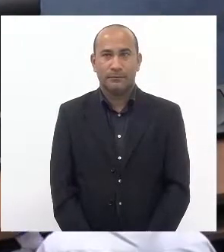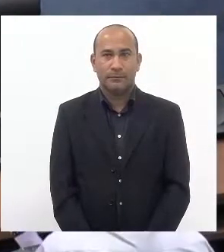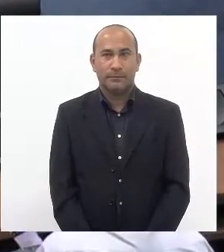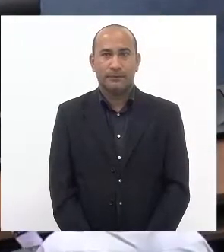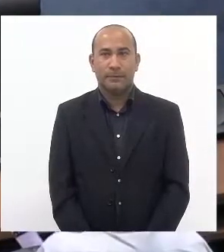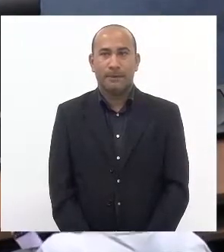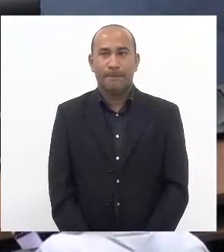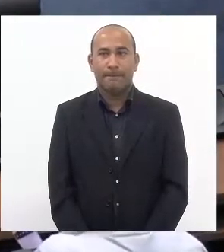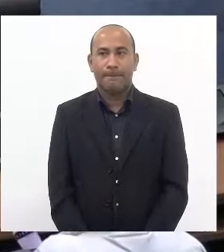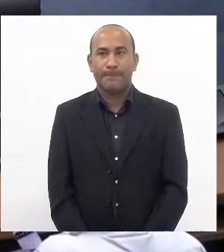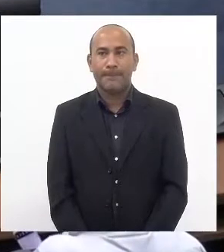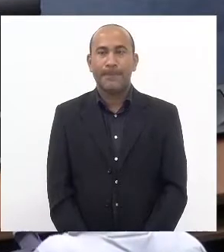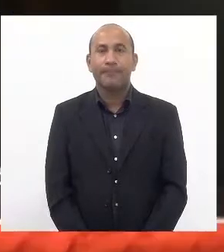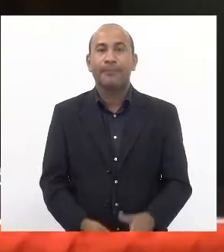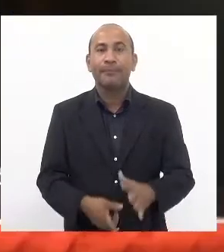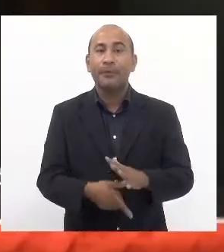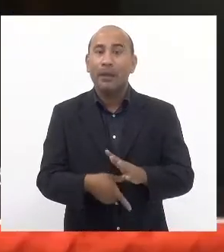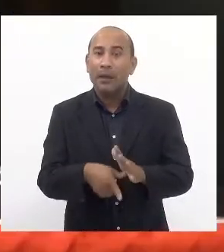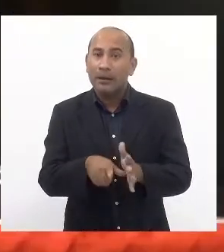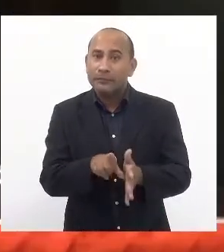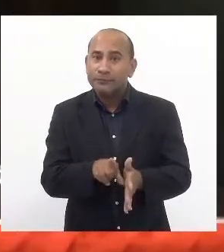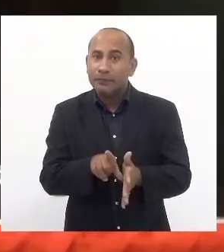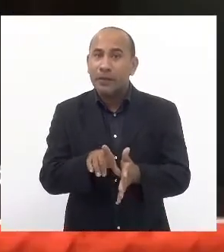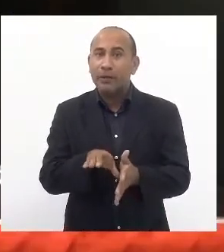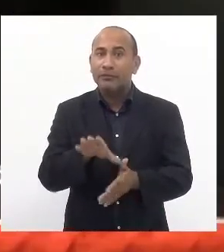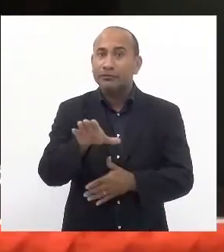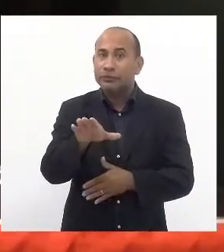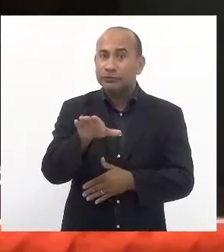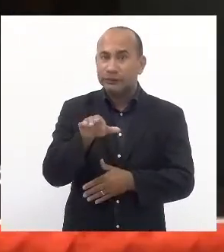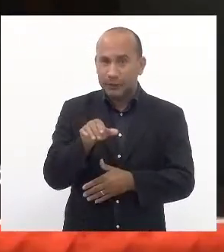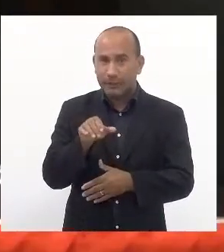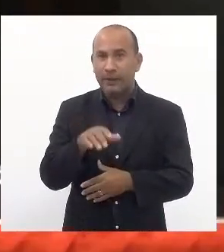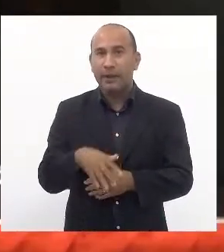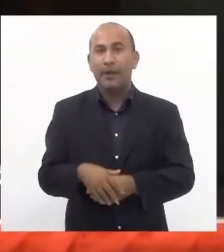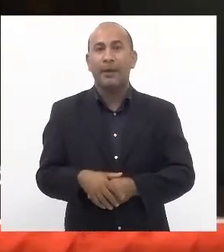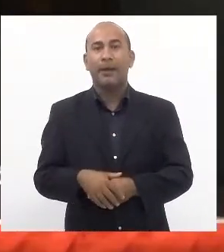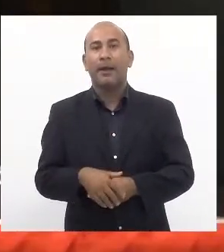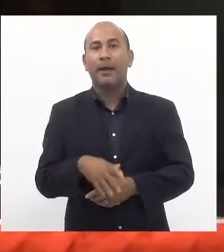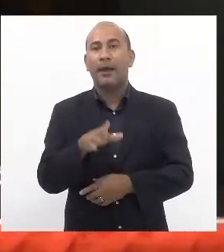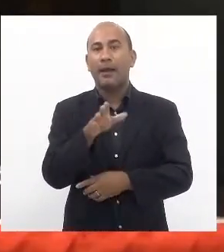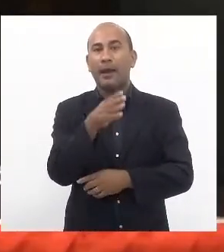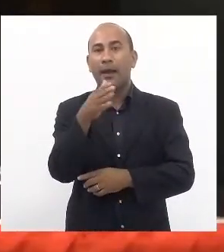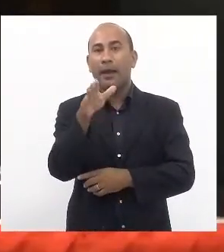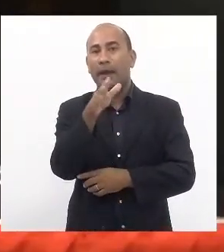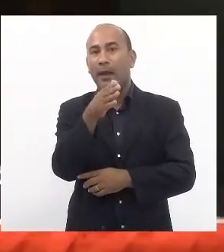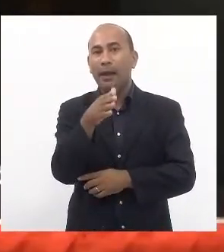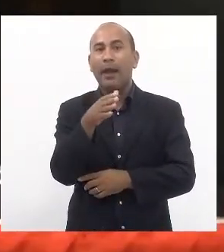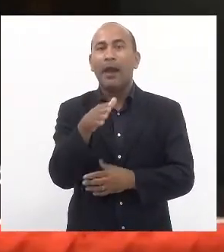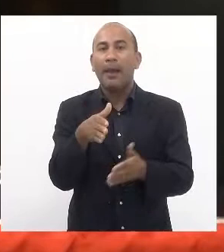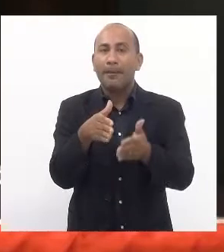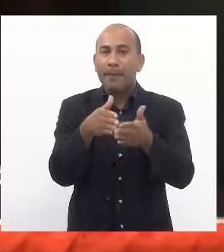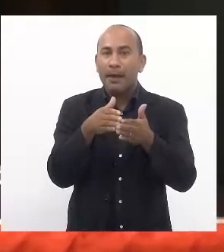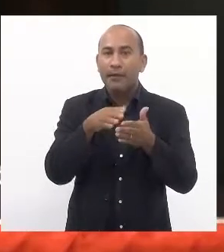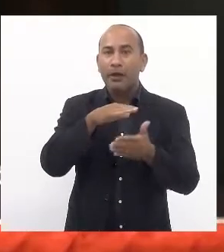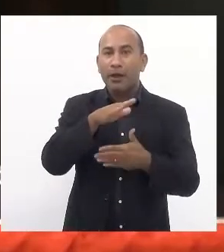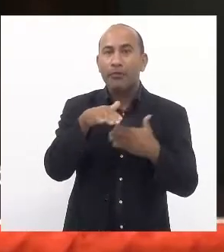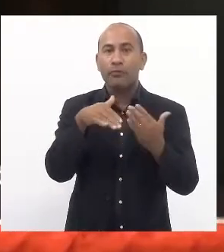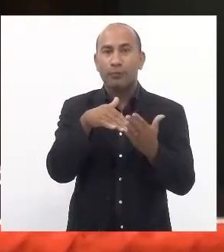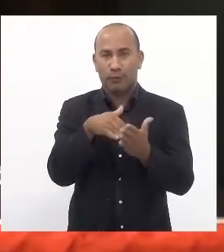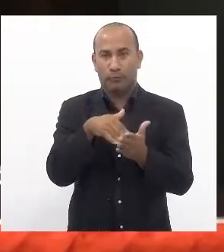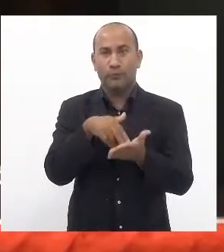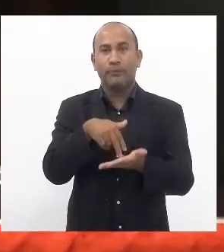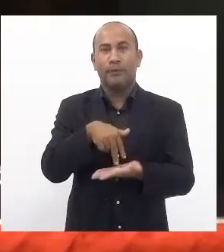Antes de chamar os hinos, peço que todos se coloquem em posição